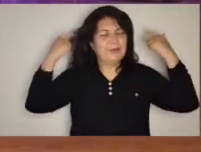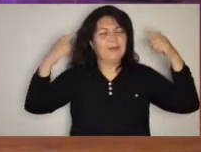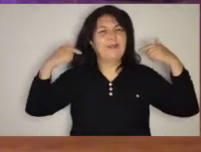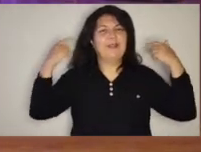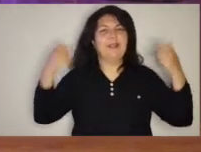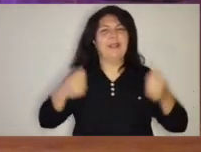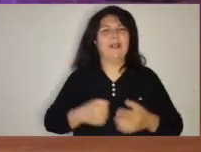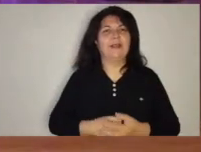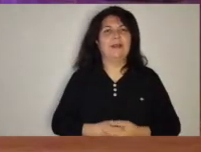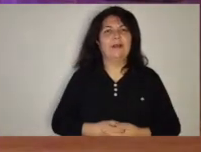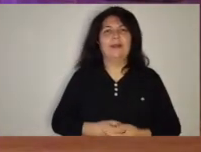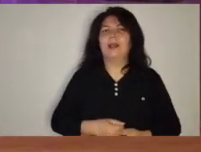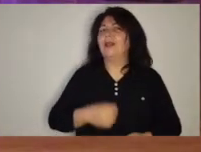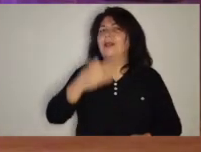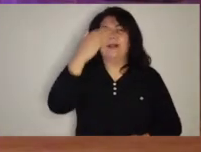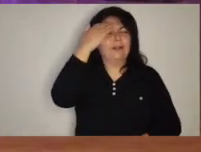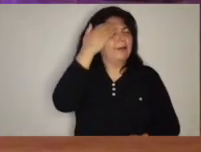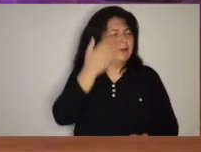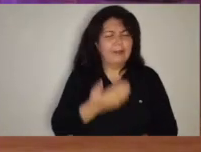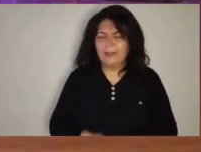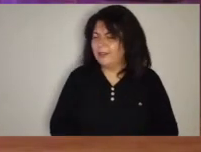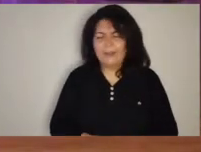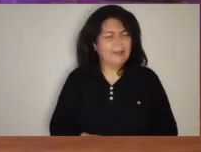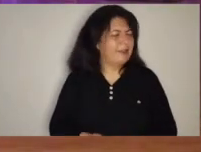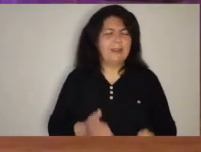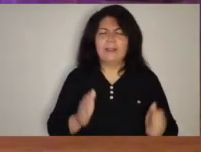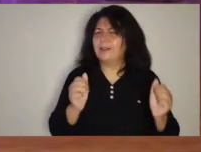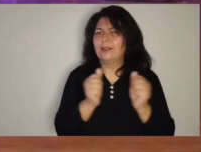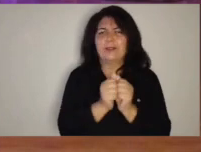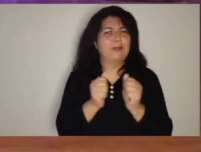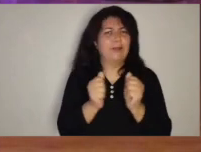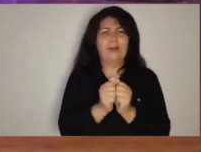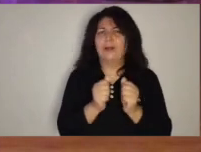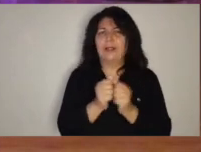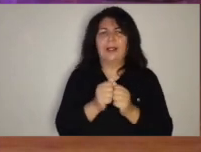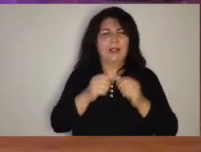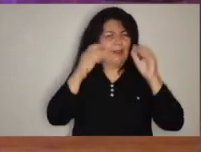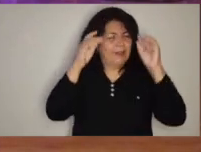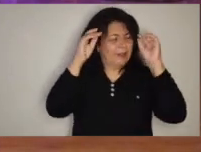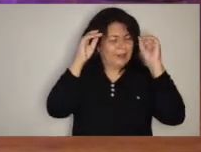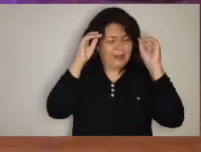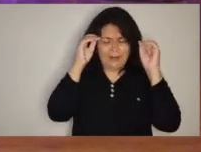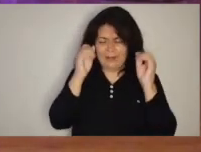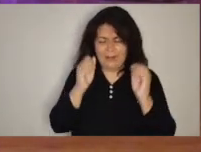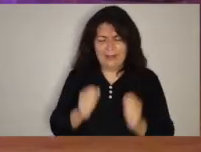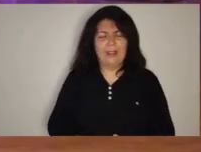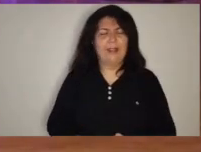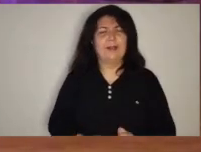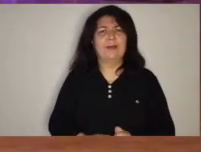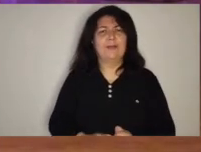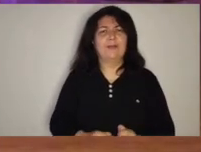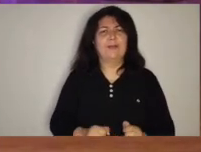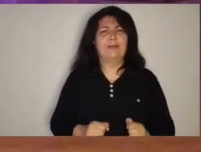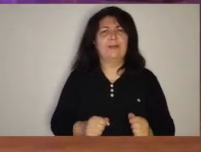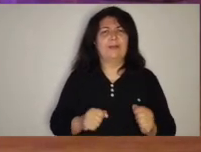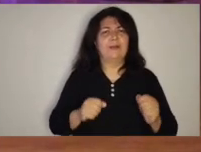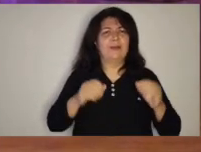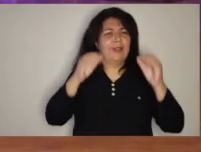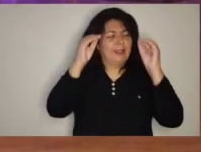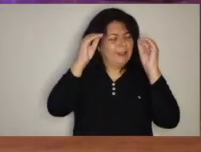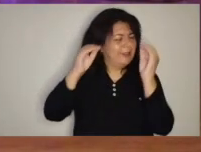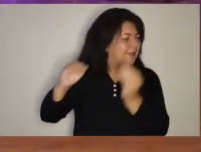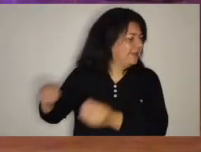se alegrar nas bodas do Cordeiro. Irmãos, não desista de orar pela